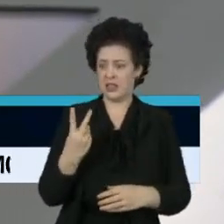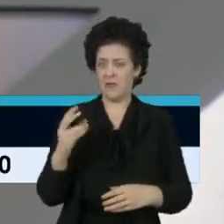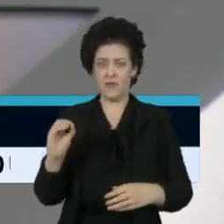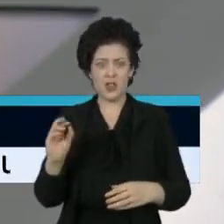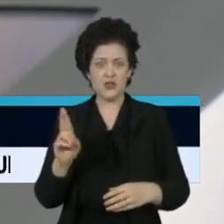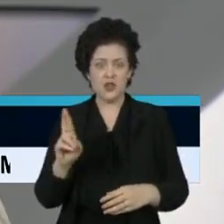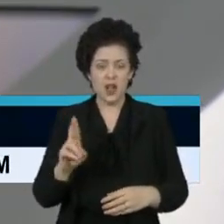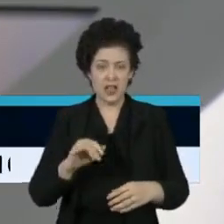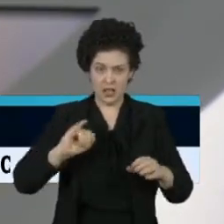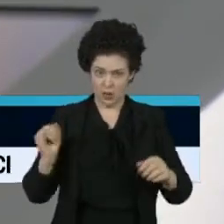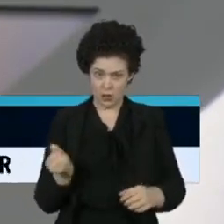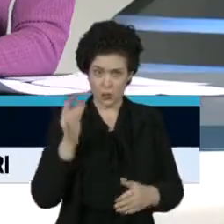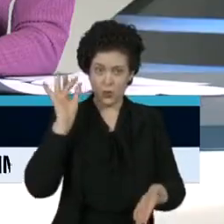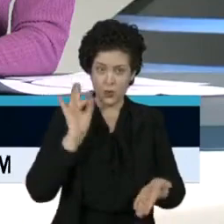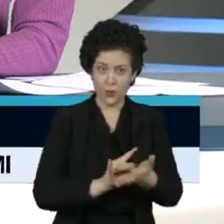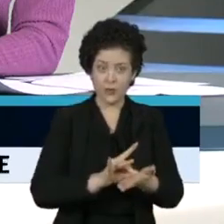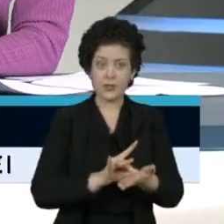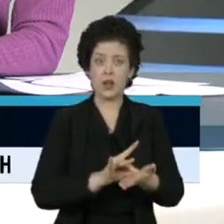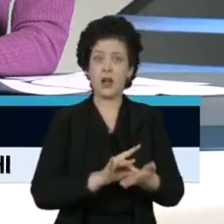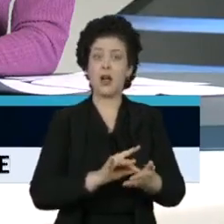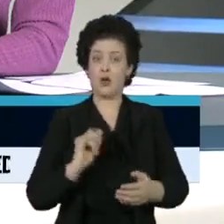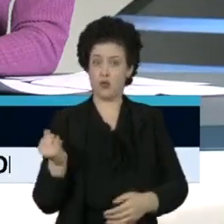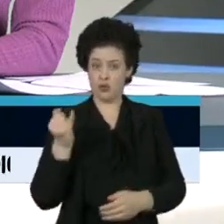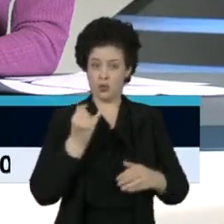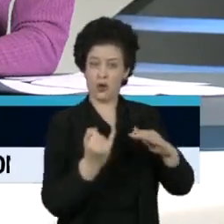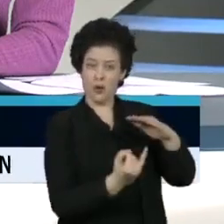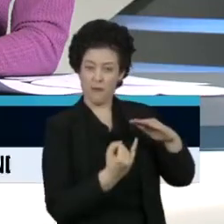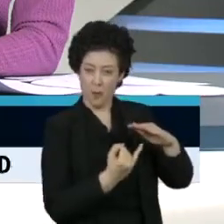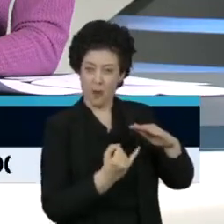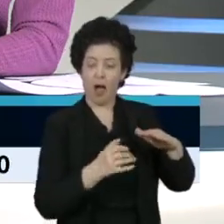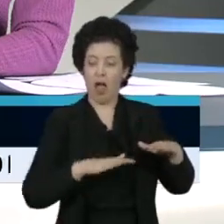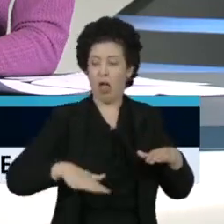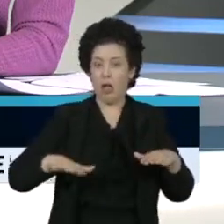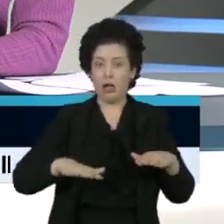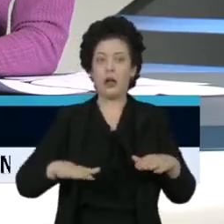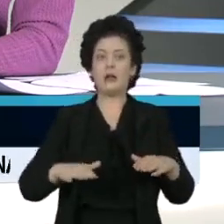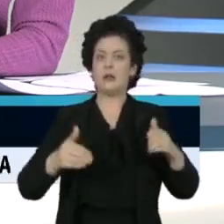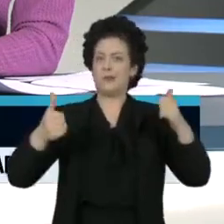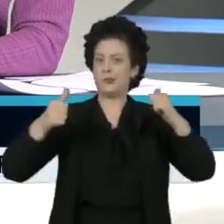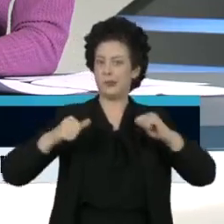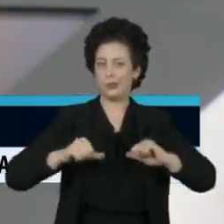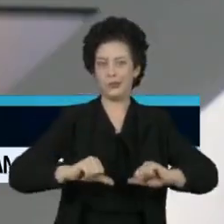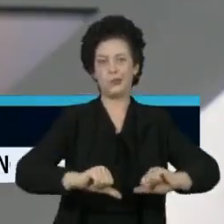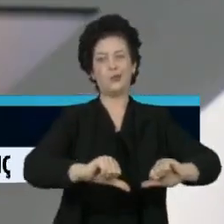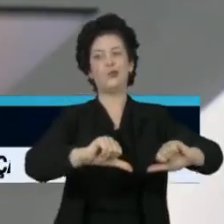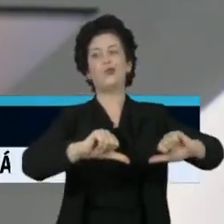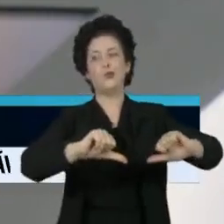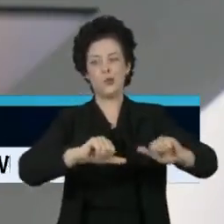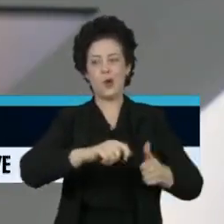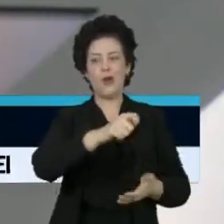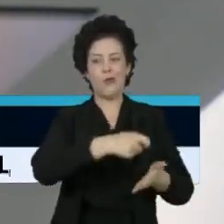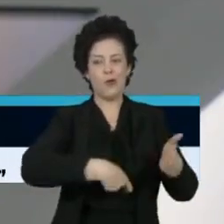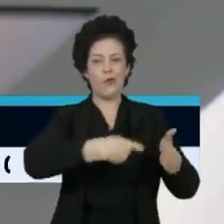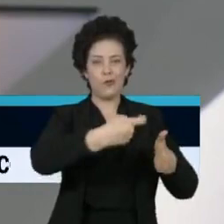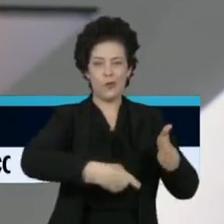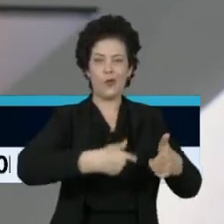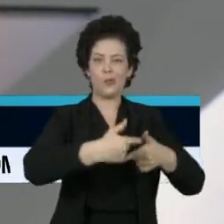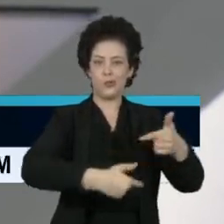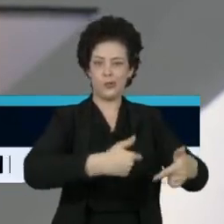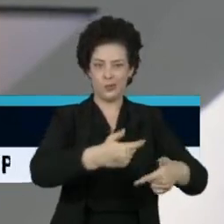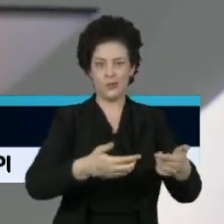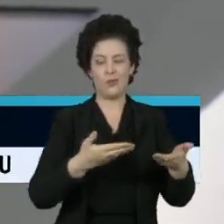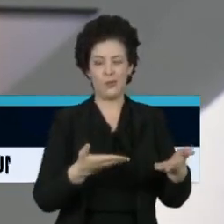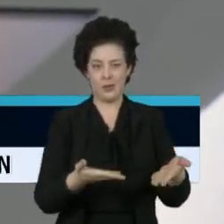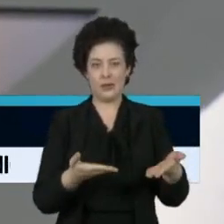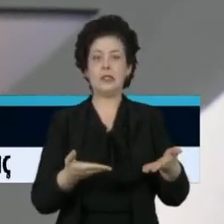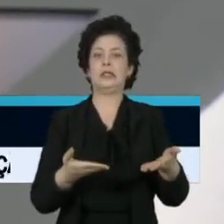veja esse é o juro oficial porque o júri informal lá na ponta tá muito além é desses números são apresentados de